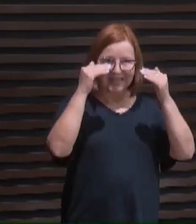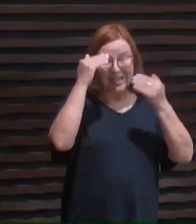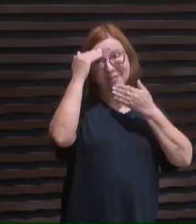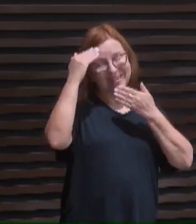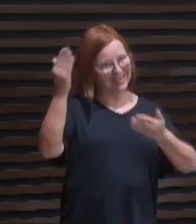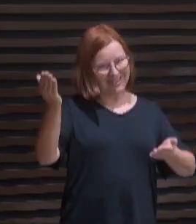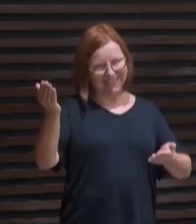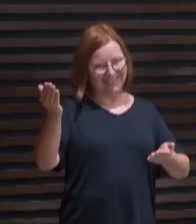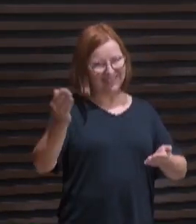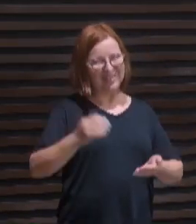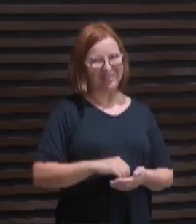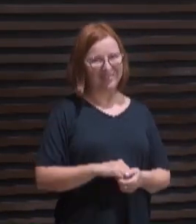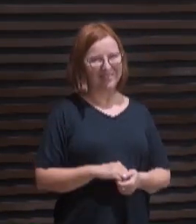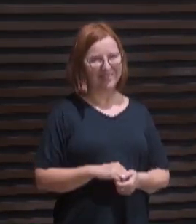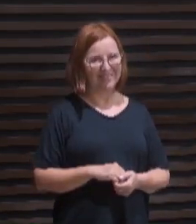eu tivesse tempo.